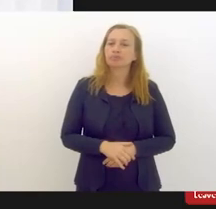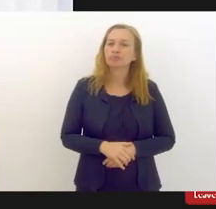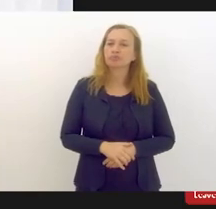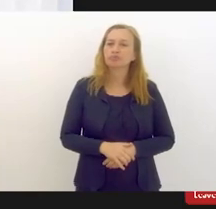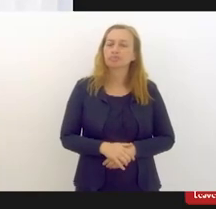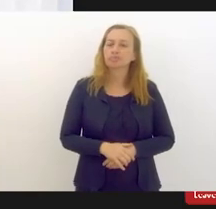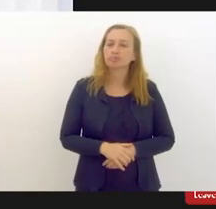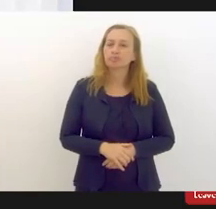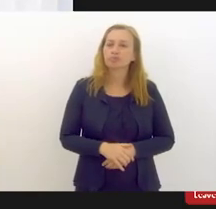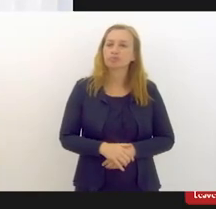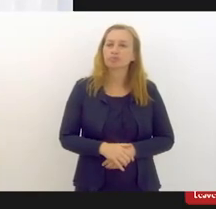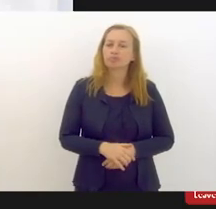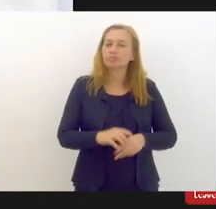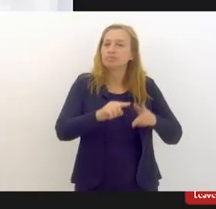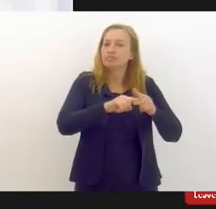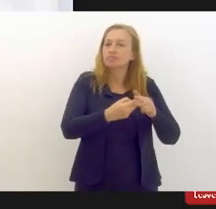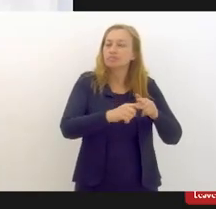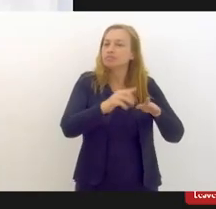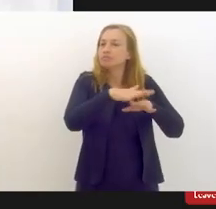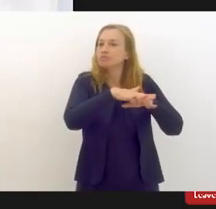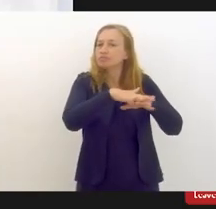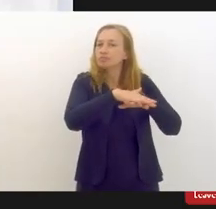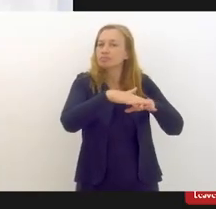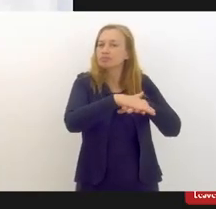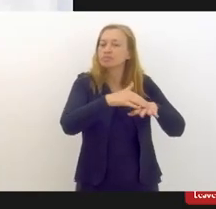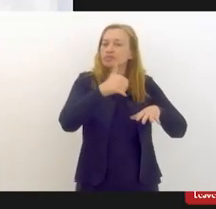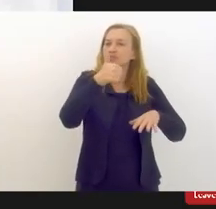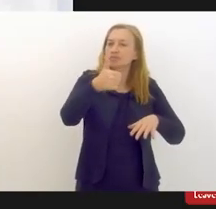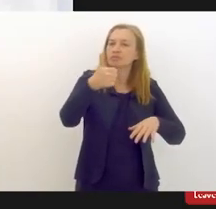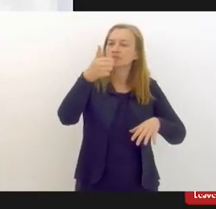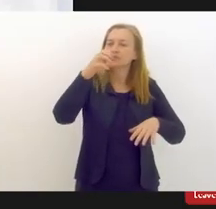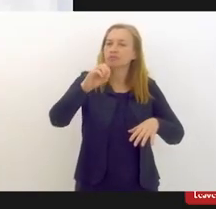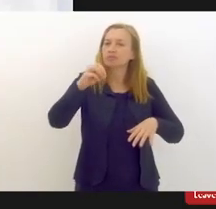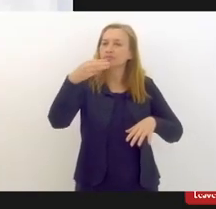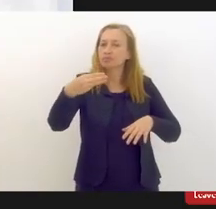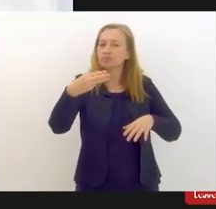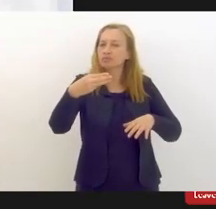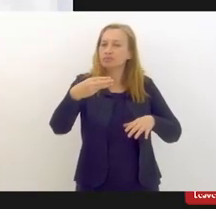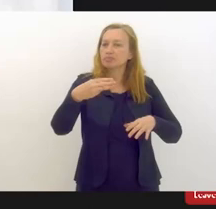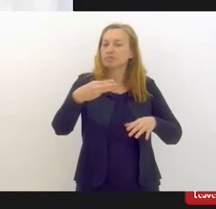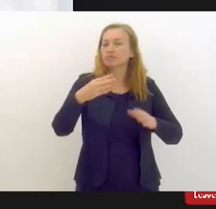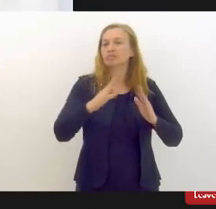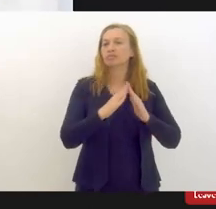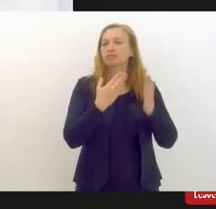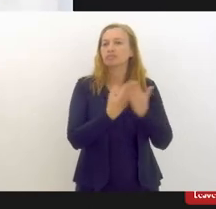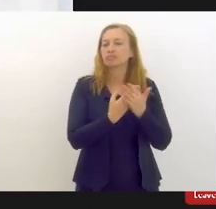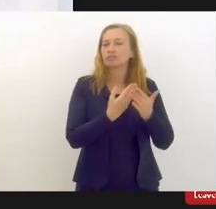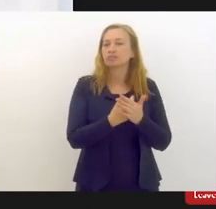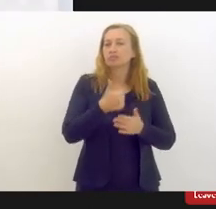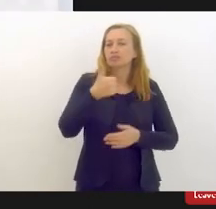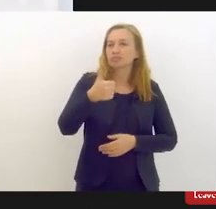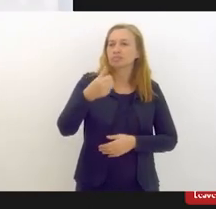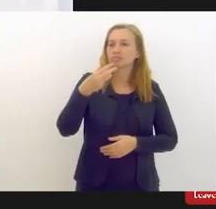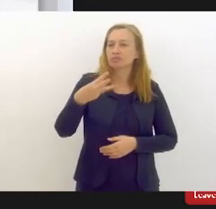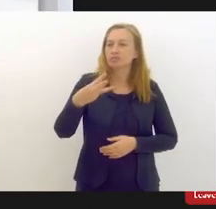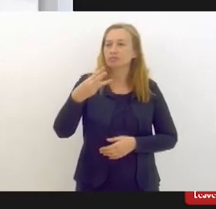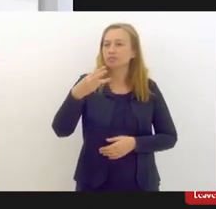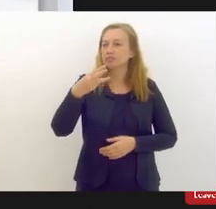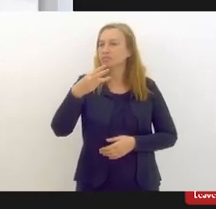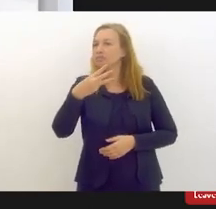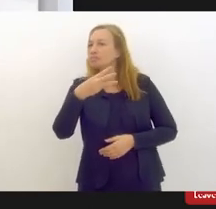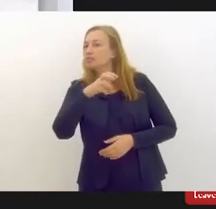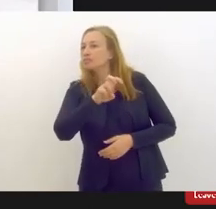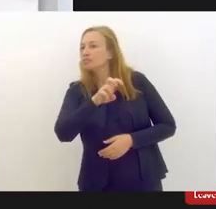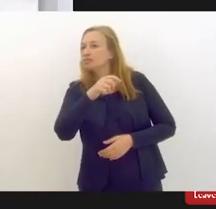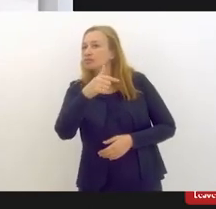Que está executando reformas de telhado, 103 unidades, que corresponde a 1.517 salas de aula. Esses números, eles